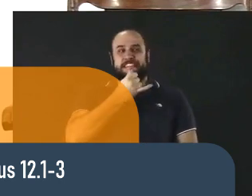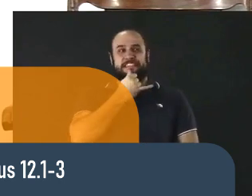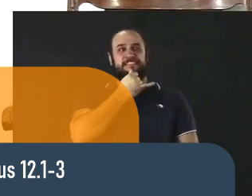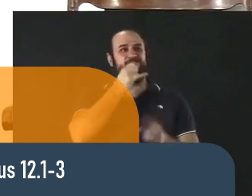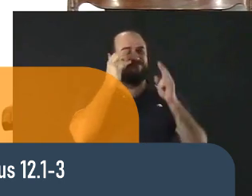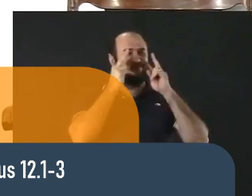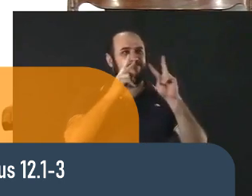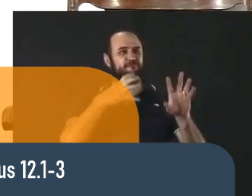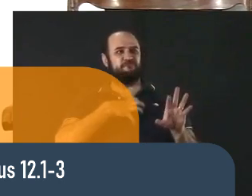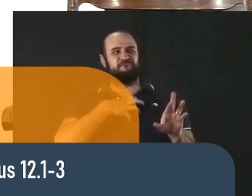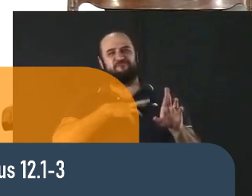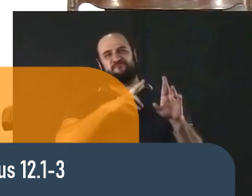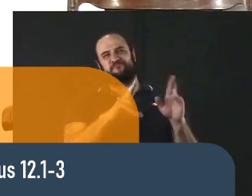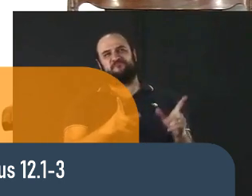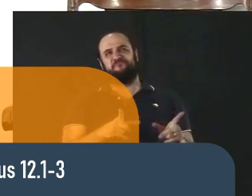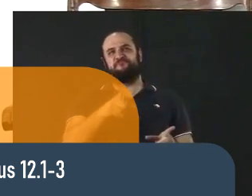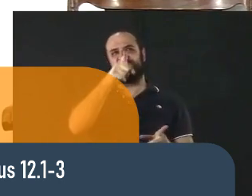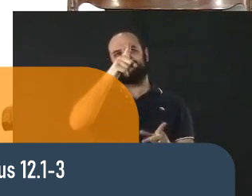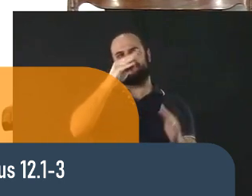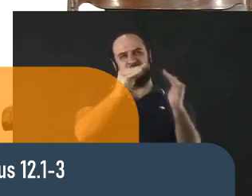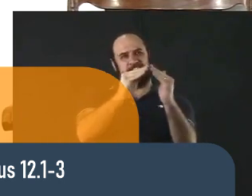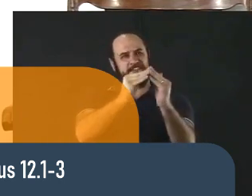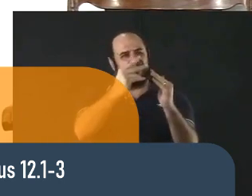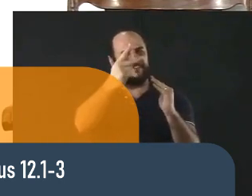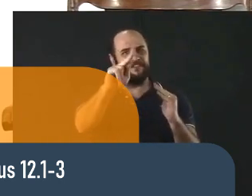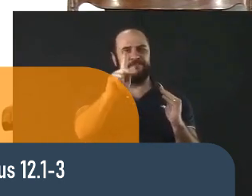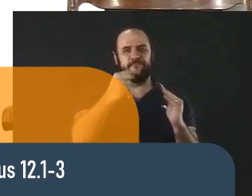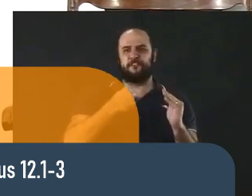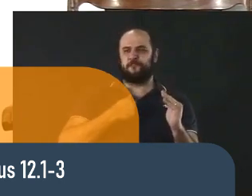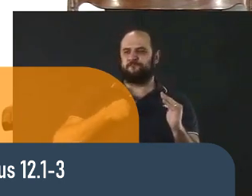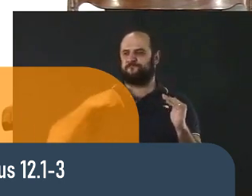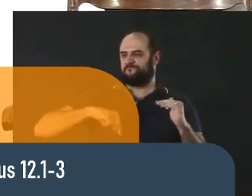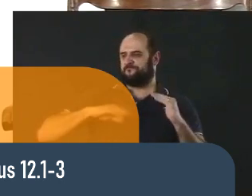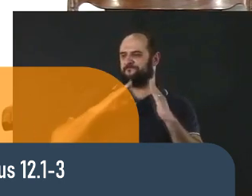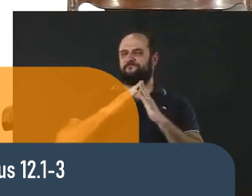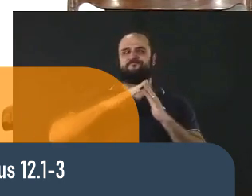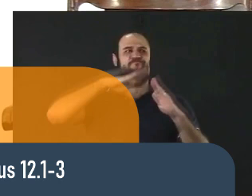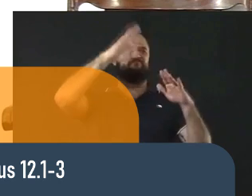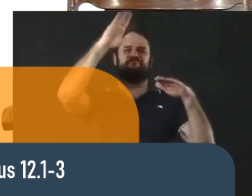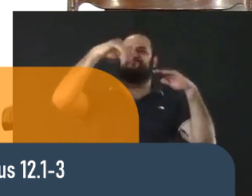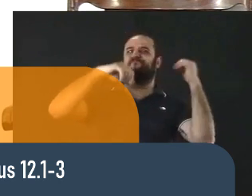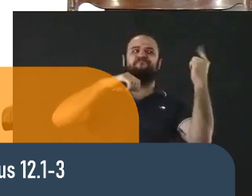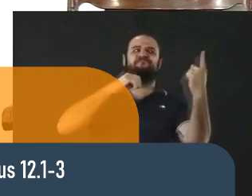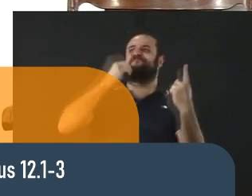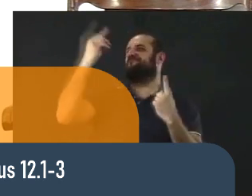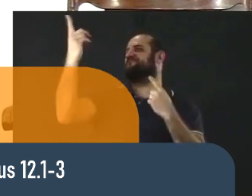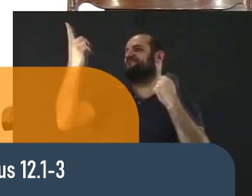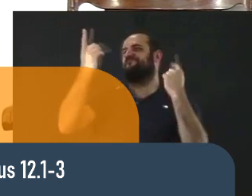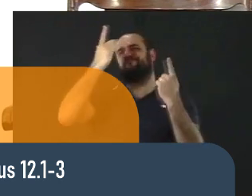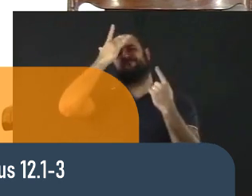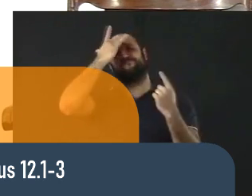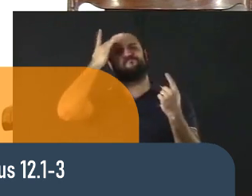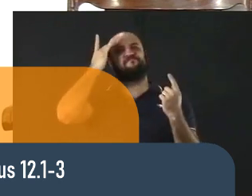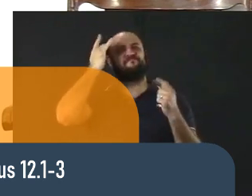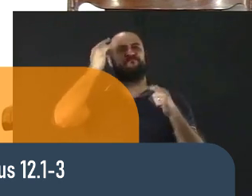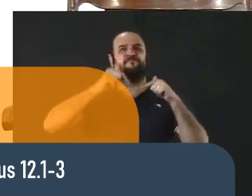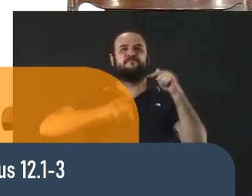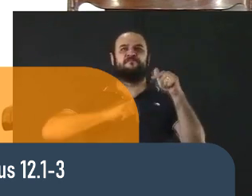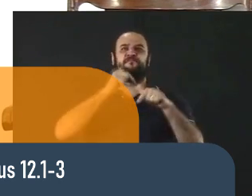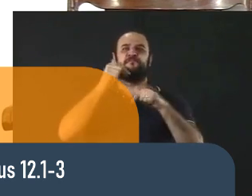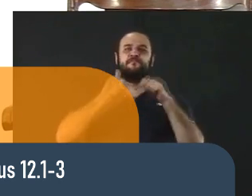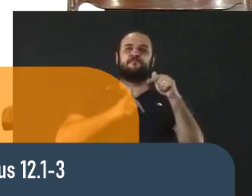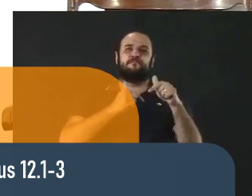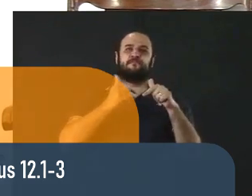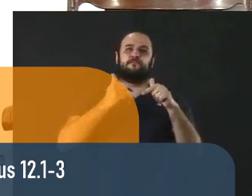diferente, vocês em casa e eu aqui, com alguns que estão trabalhando para levar até a